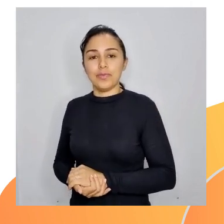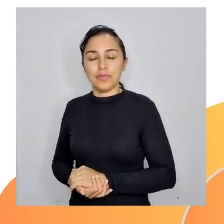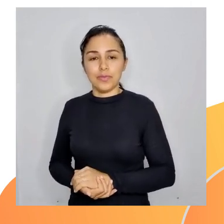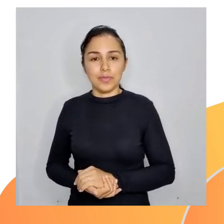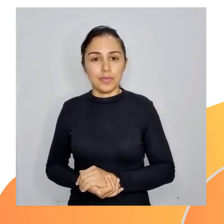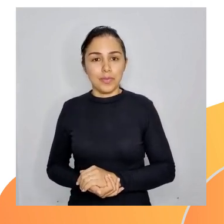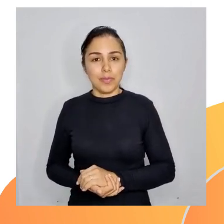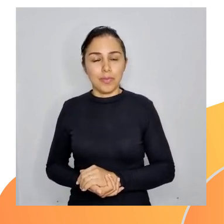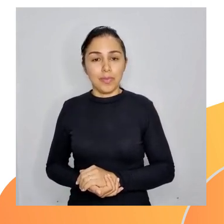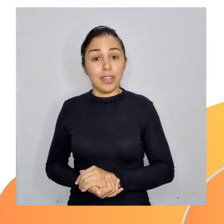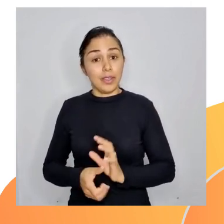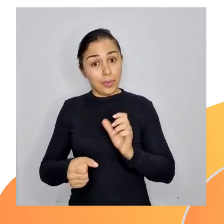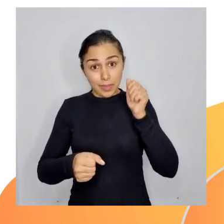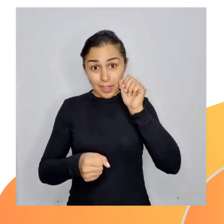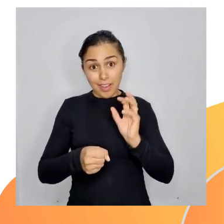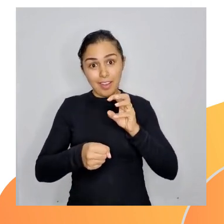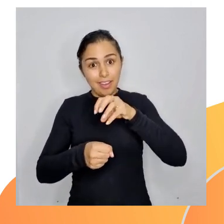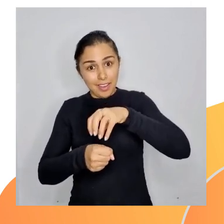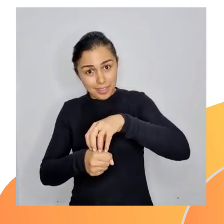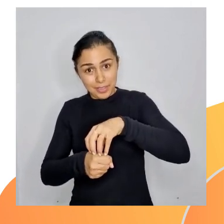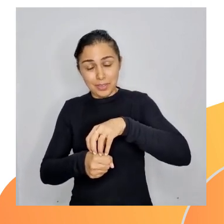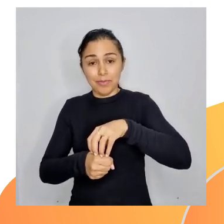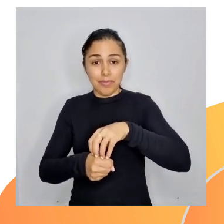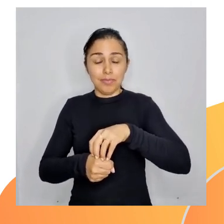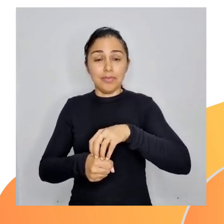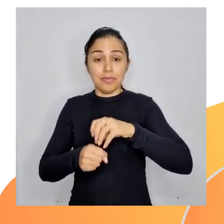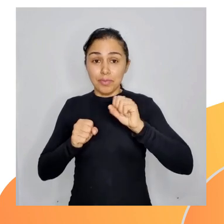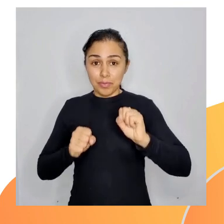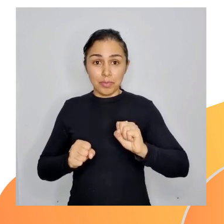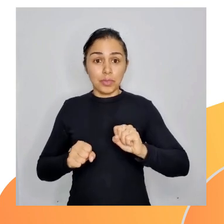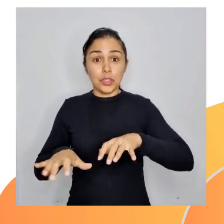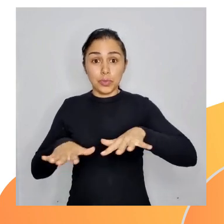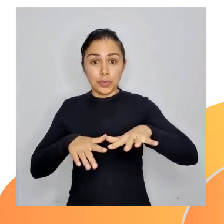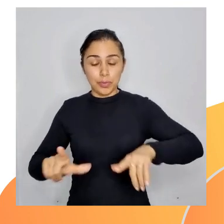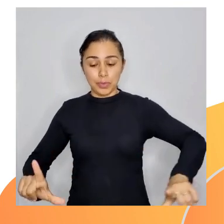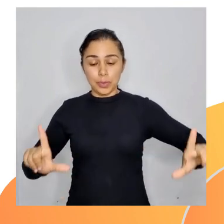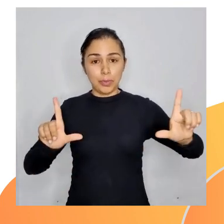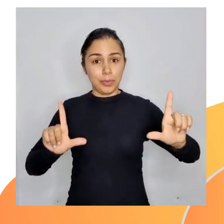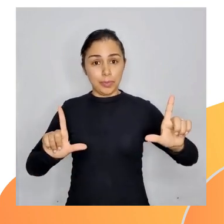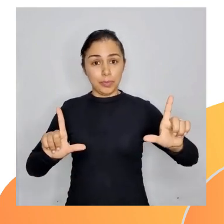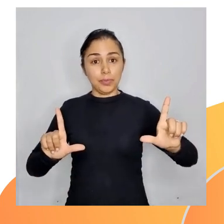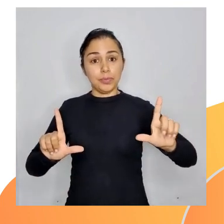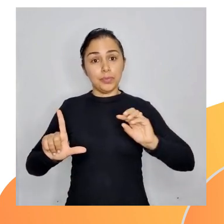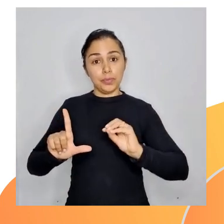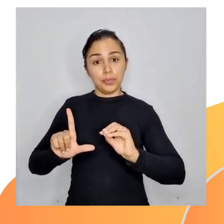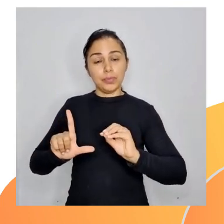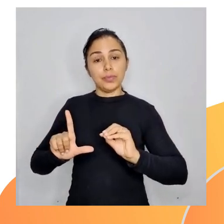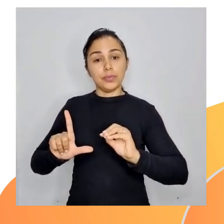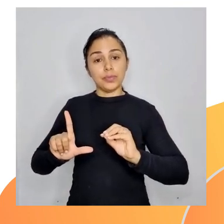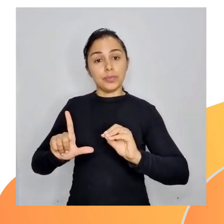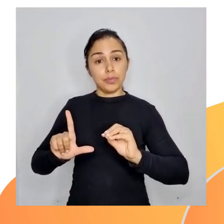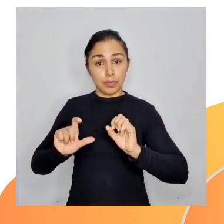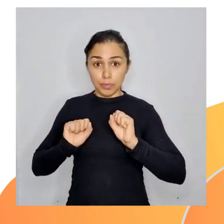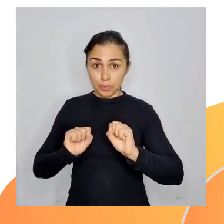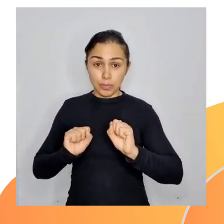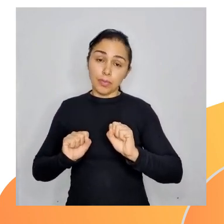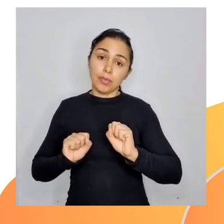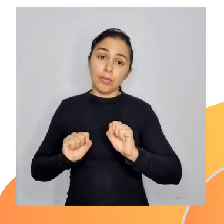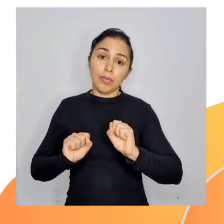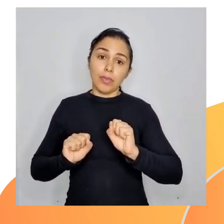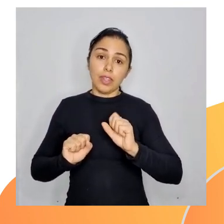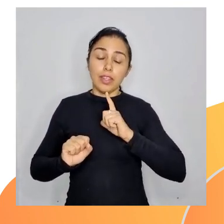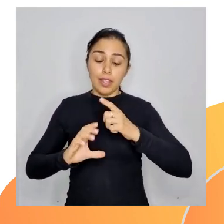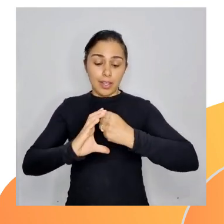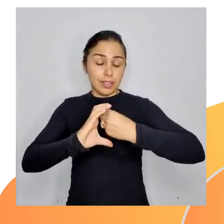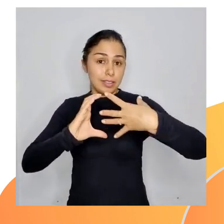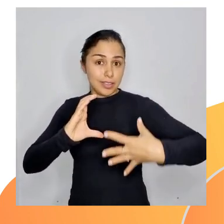Tá? Então eu tenho a rainha movimentando. A movimentação da rainha é como se fosse a junção do bispo com